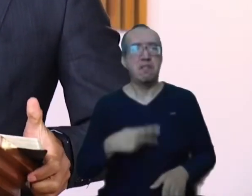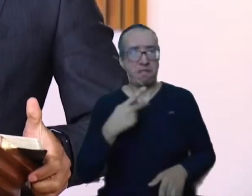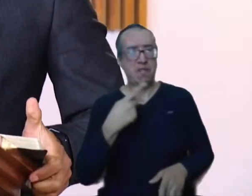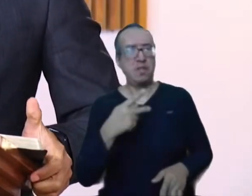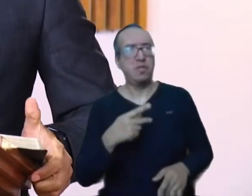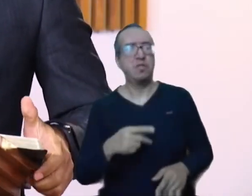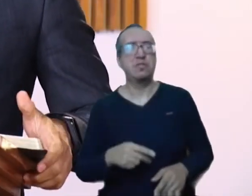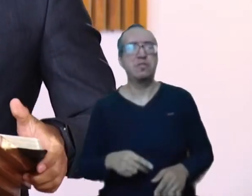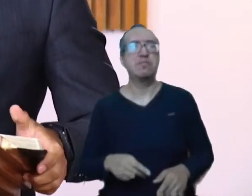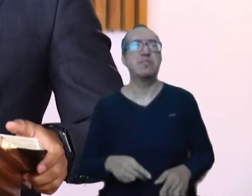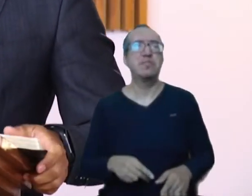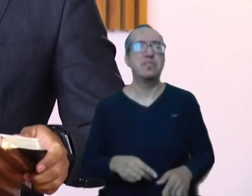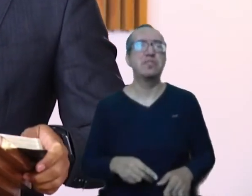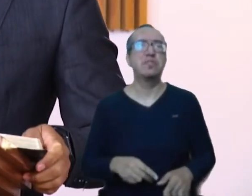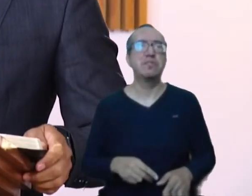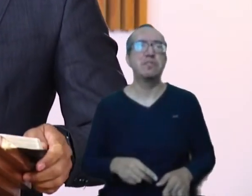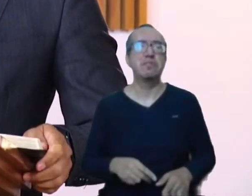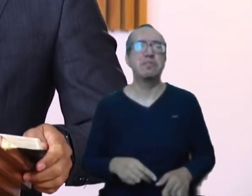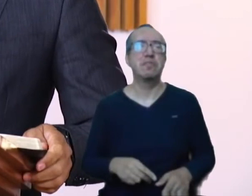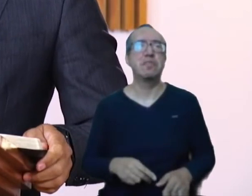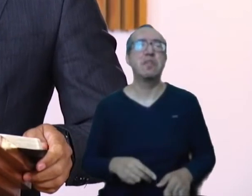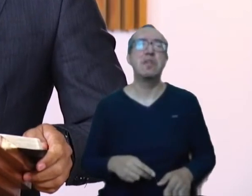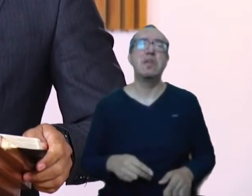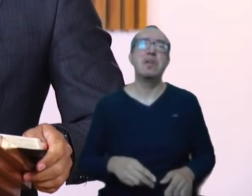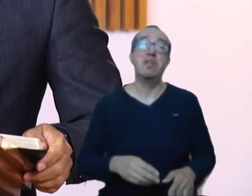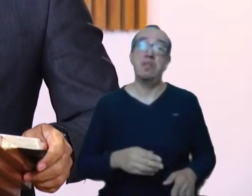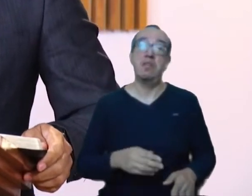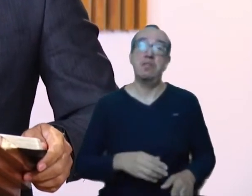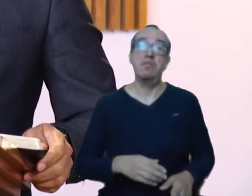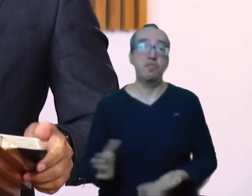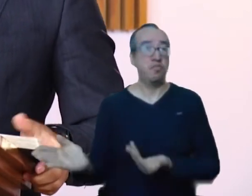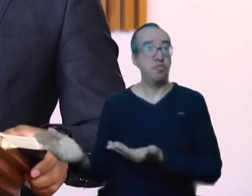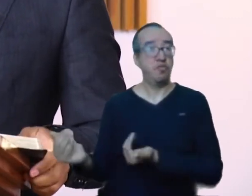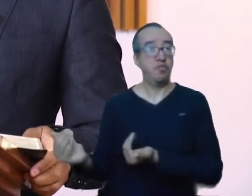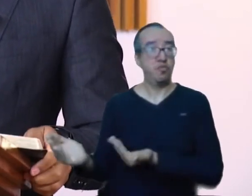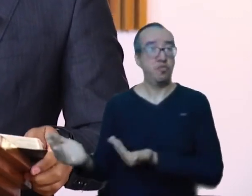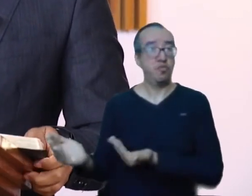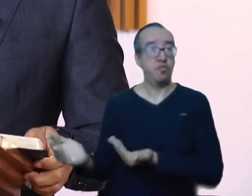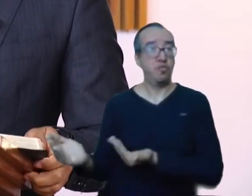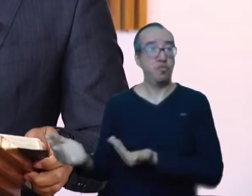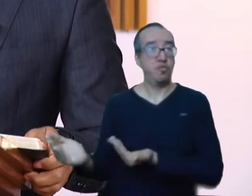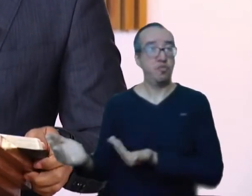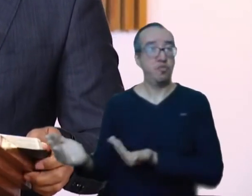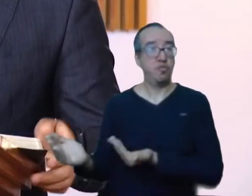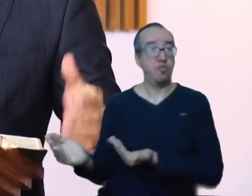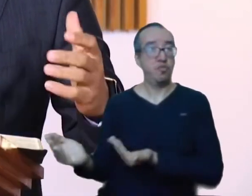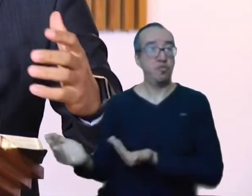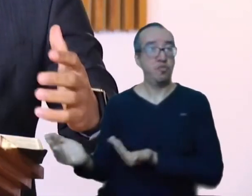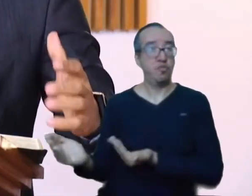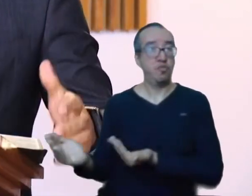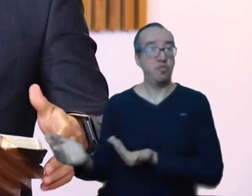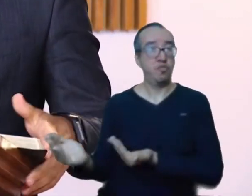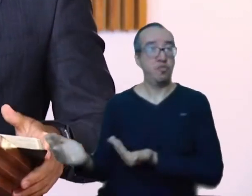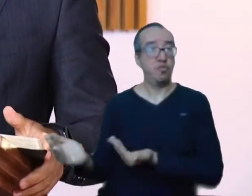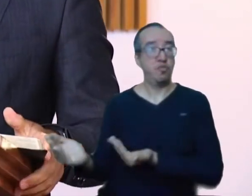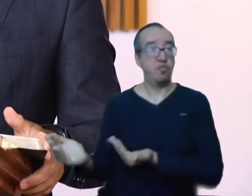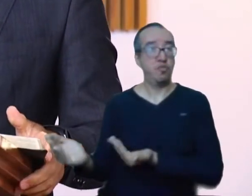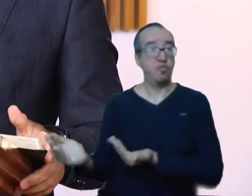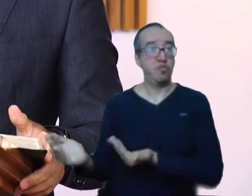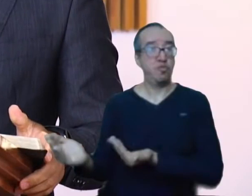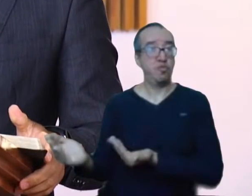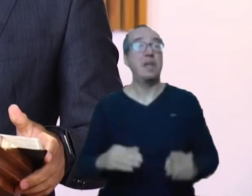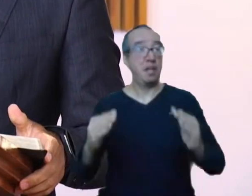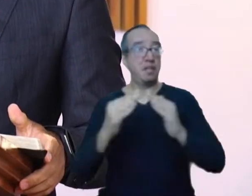Ele era um jovem, a mãe era da igreja e a mãe sempre o convidava para ir à